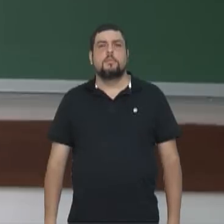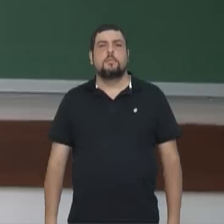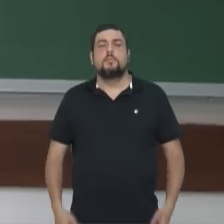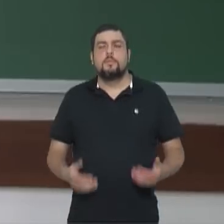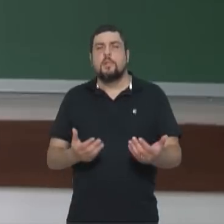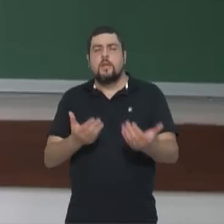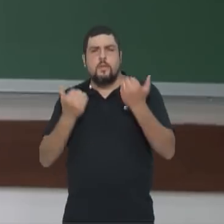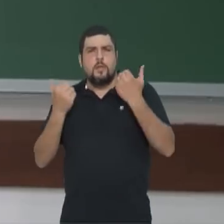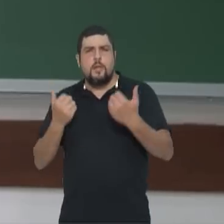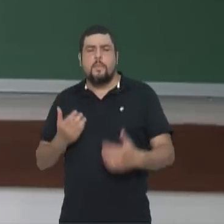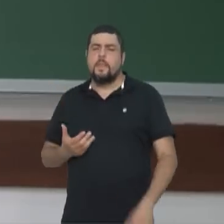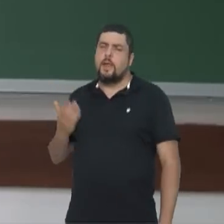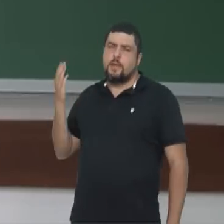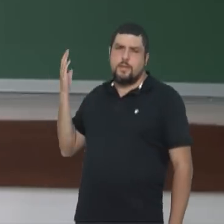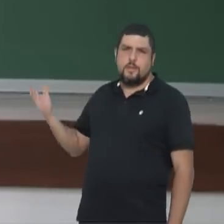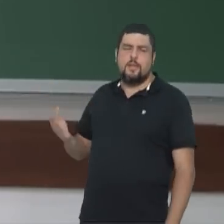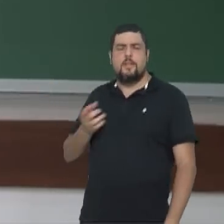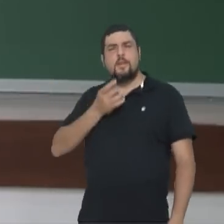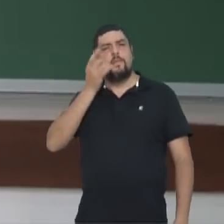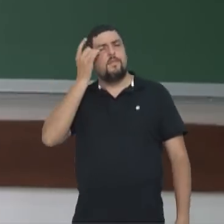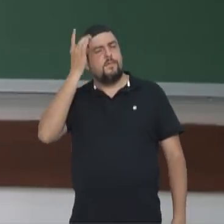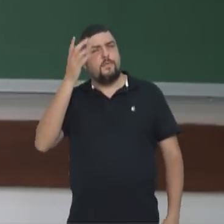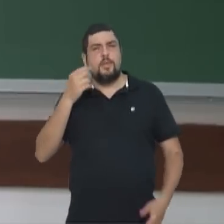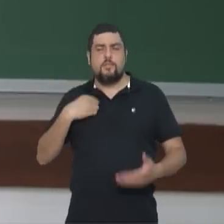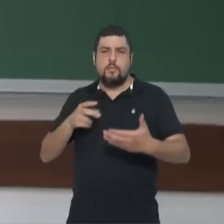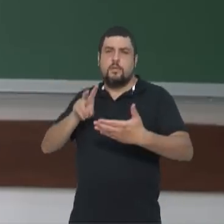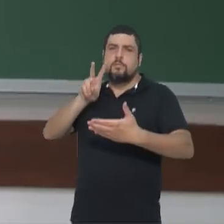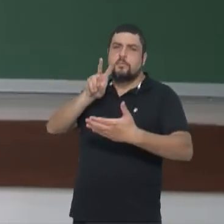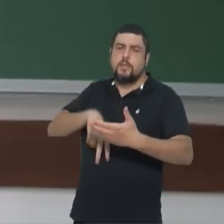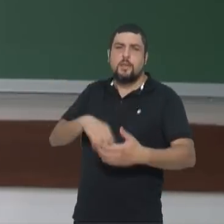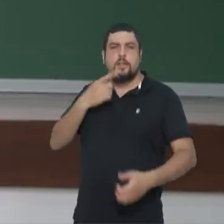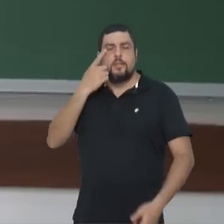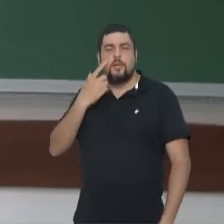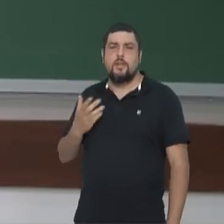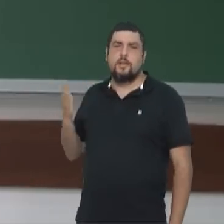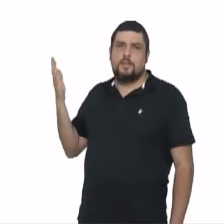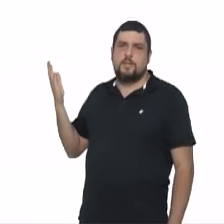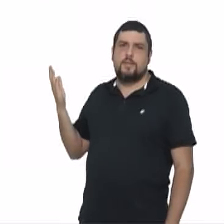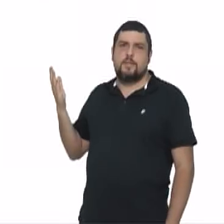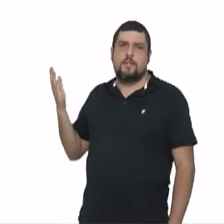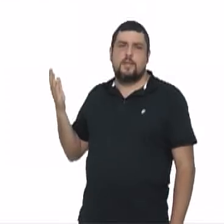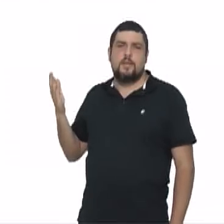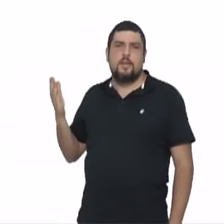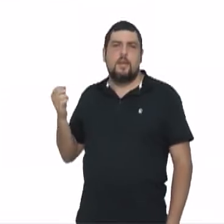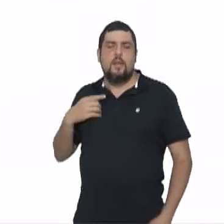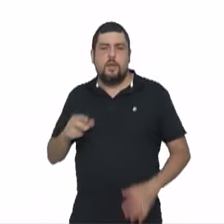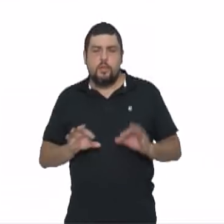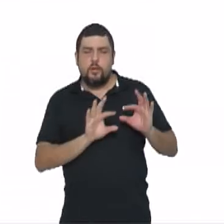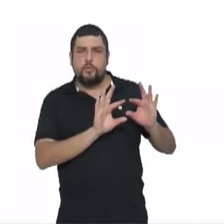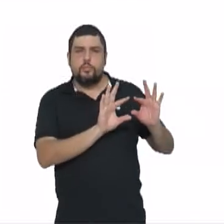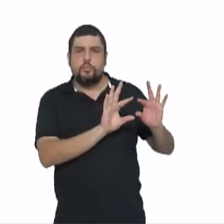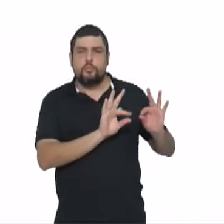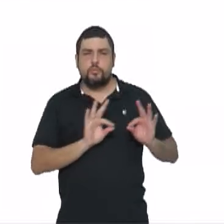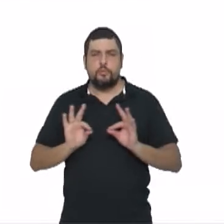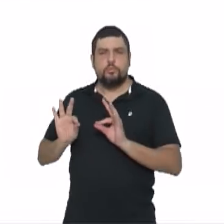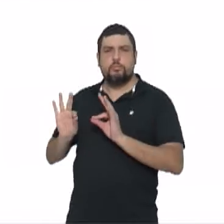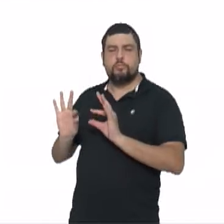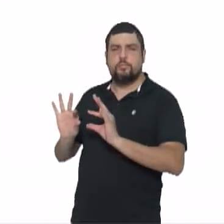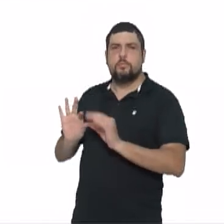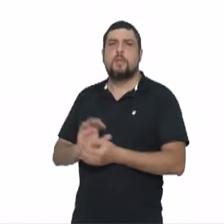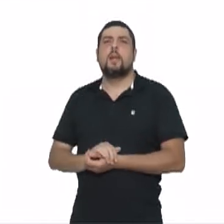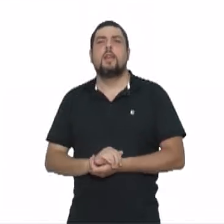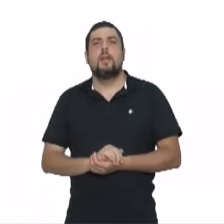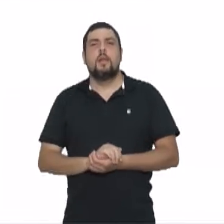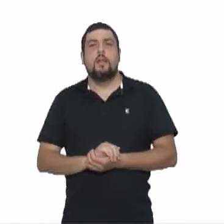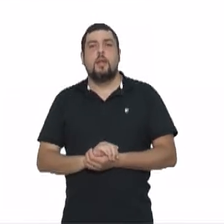Vamos lá? Essa tá dada, né, pessoal? Acabei de ler, então seria só dar um Ctrl+C, Ctrl+V aí, né? Com a chegada